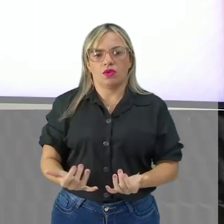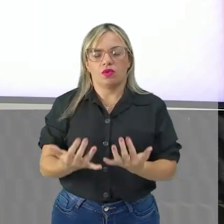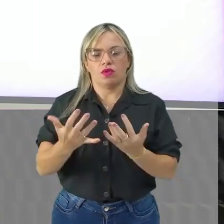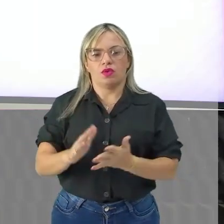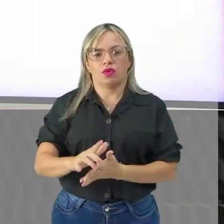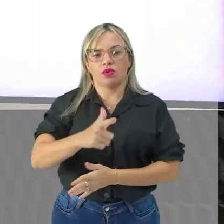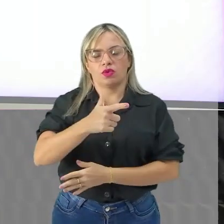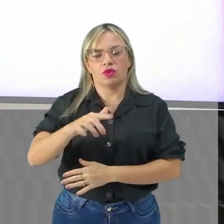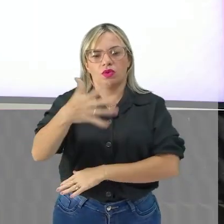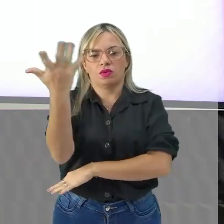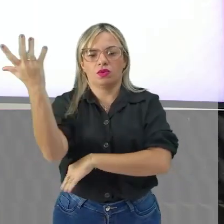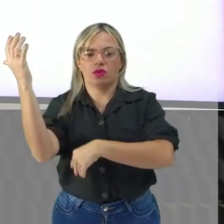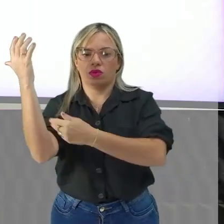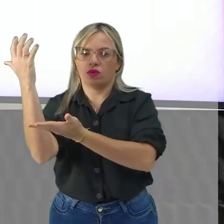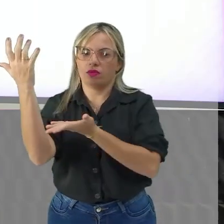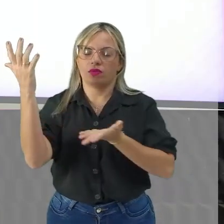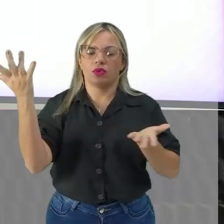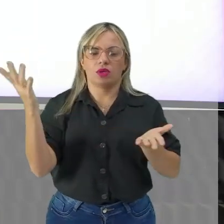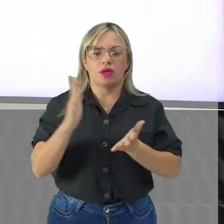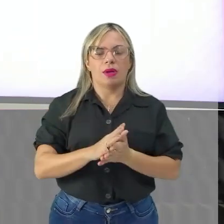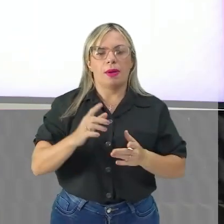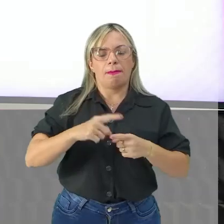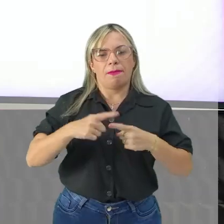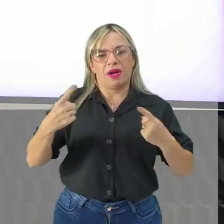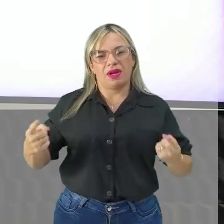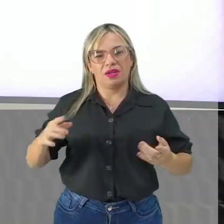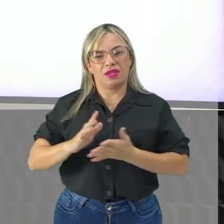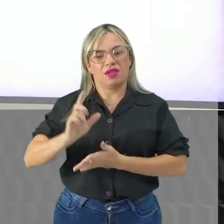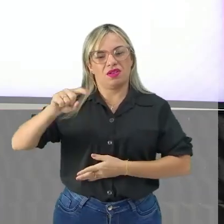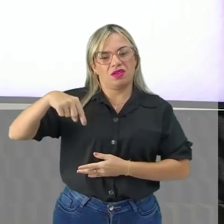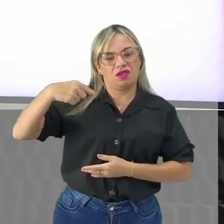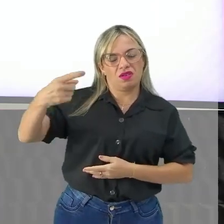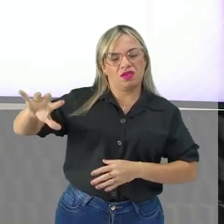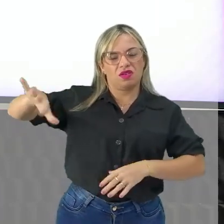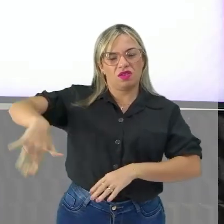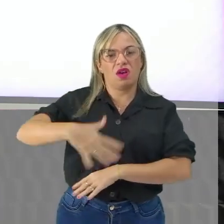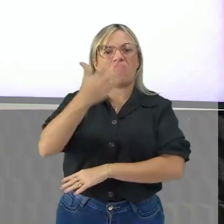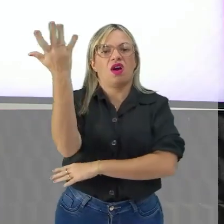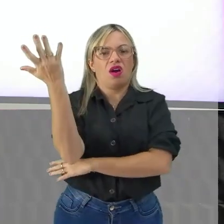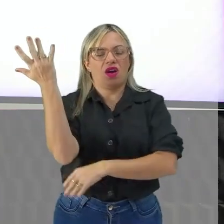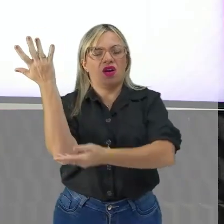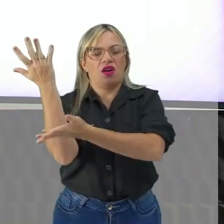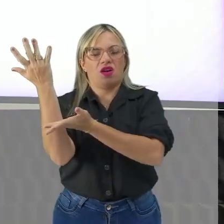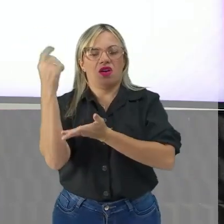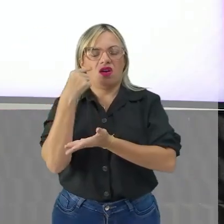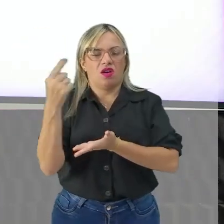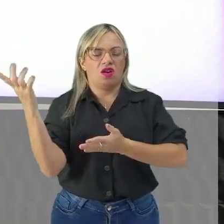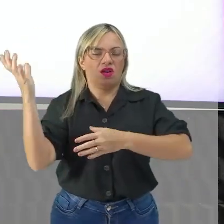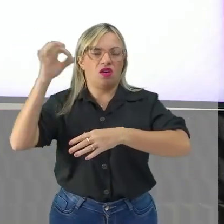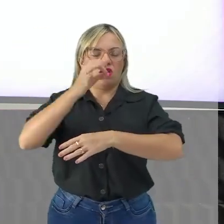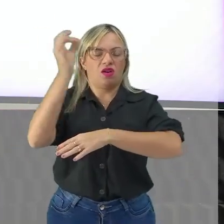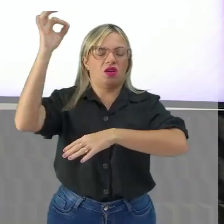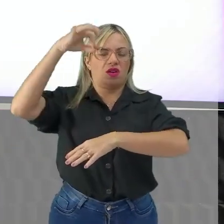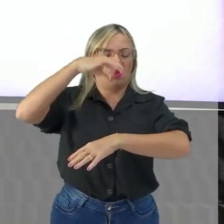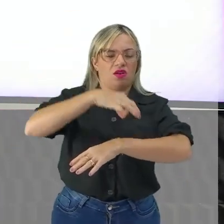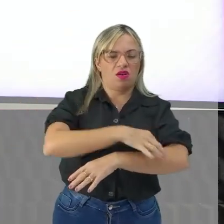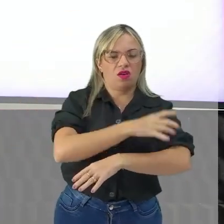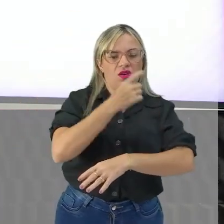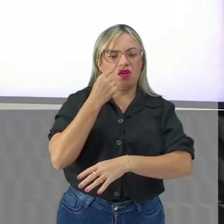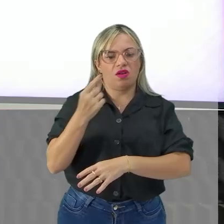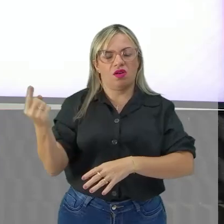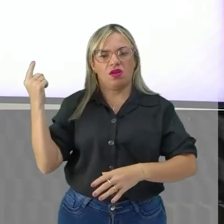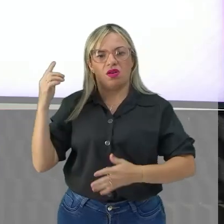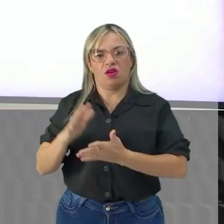que aquele ambiente se desequilibra, então o barbeiro, transmissor do tripanossoma, né, causador da doença